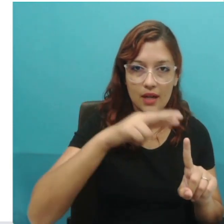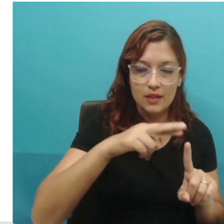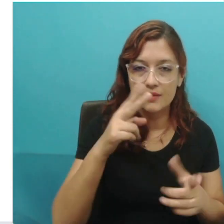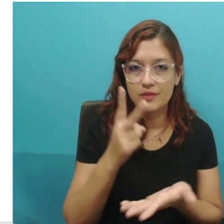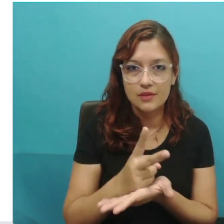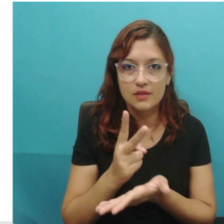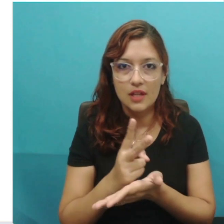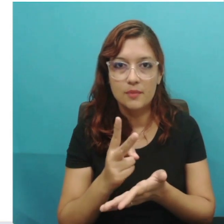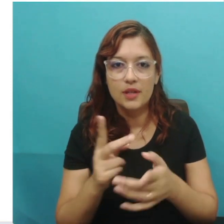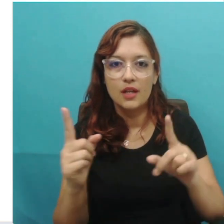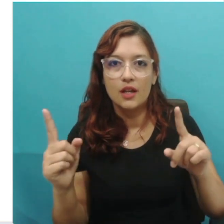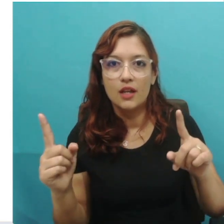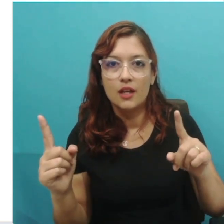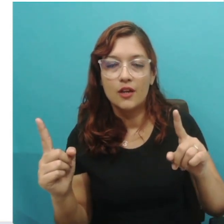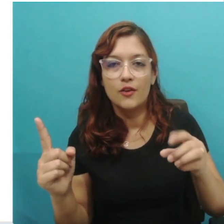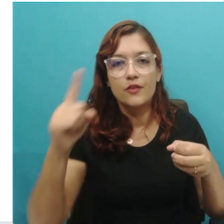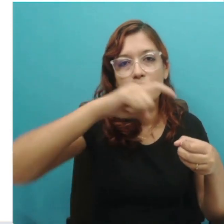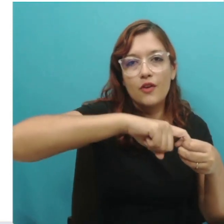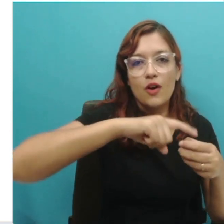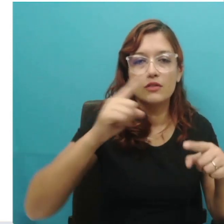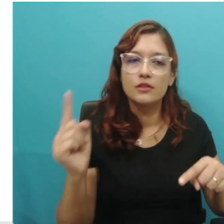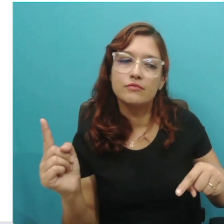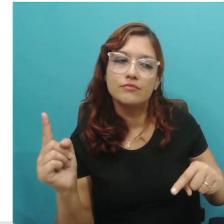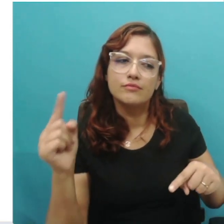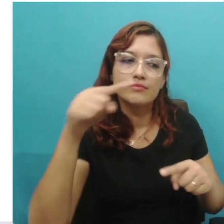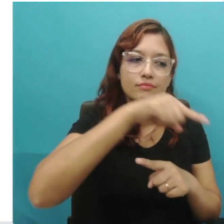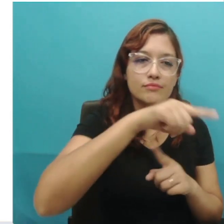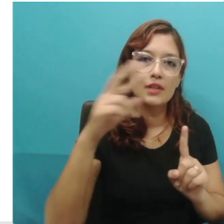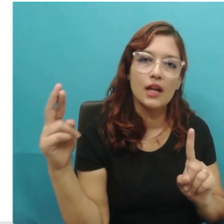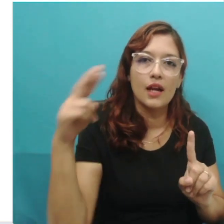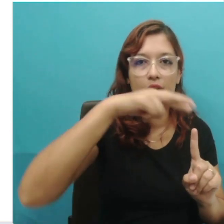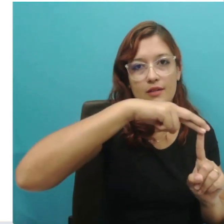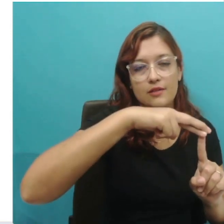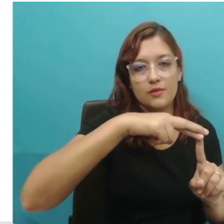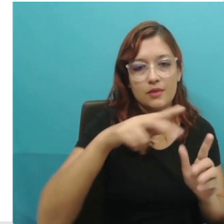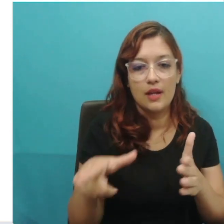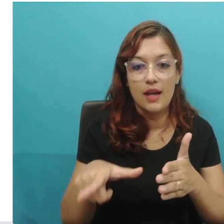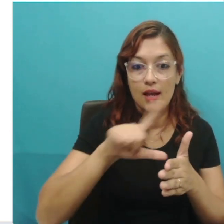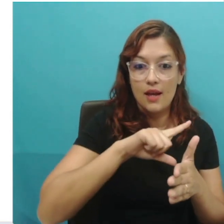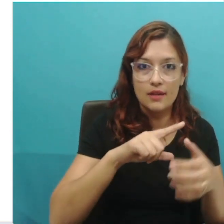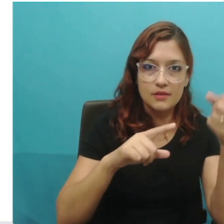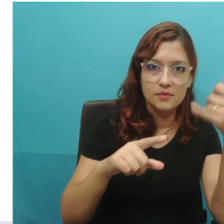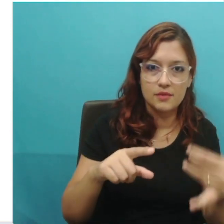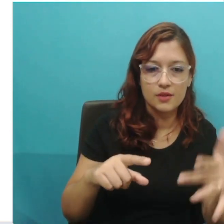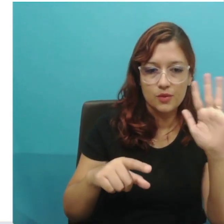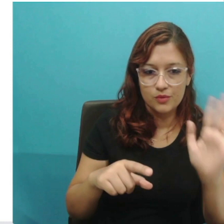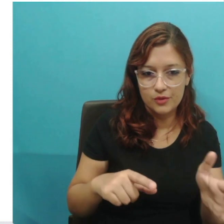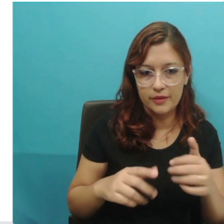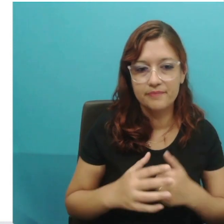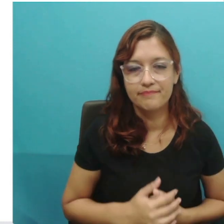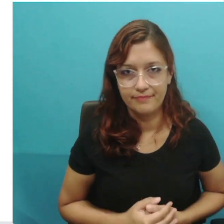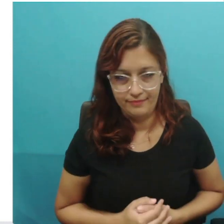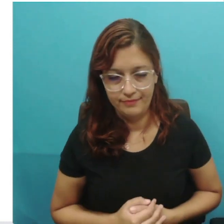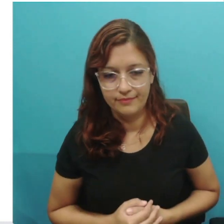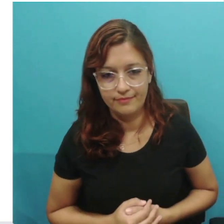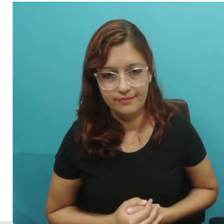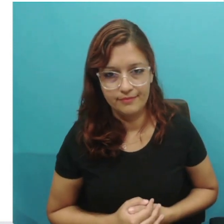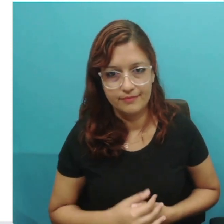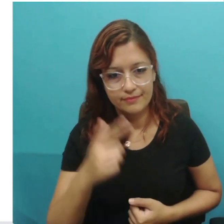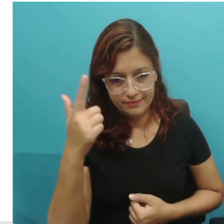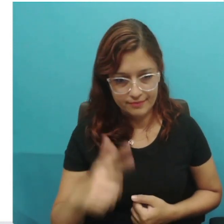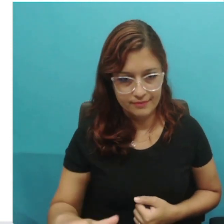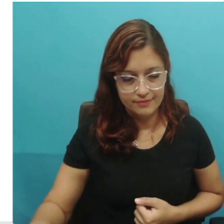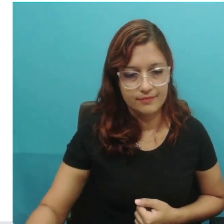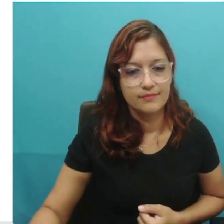Percebeu que o pronome ele vai sempre se relacionar ou se referir a alguém que eu